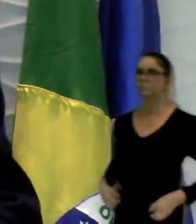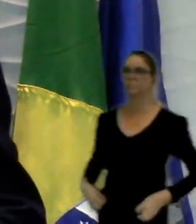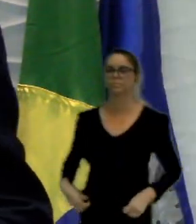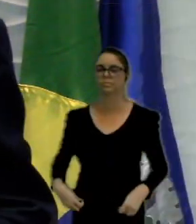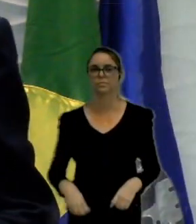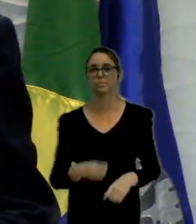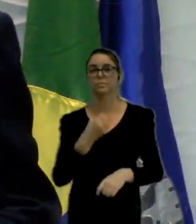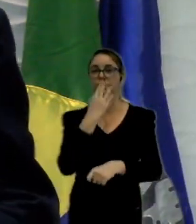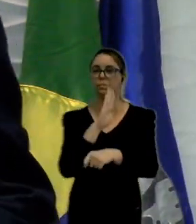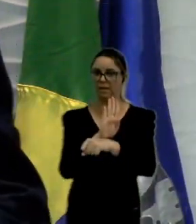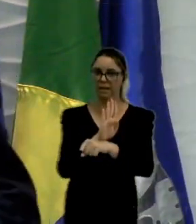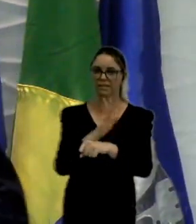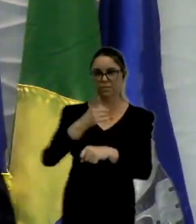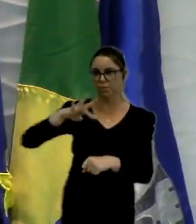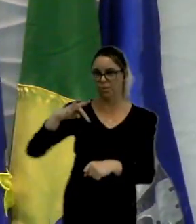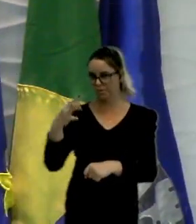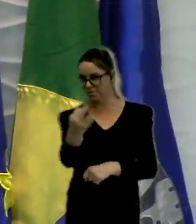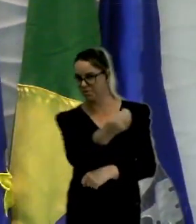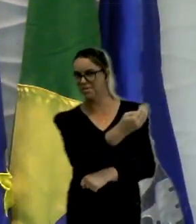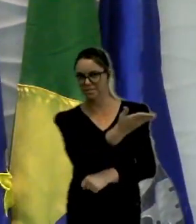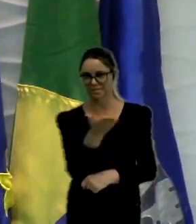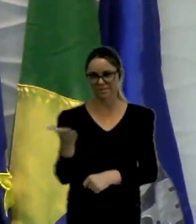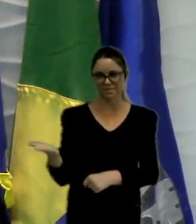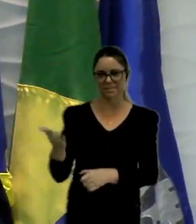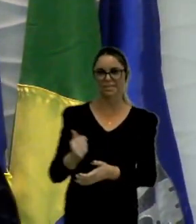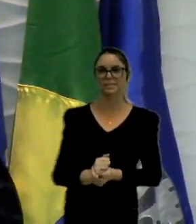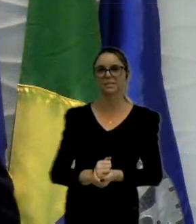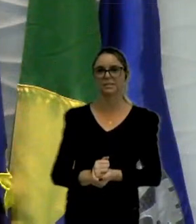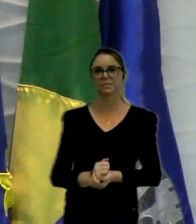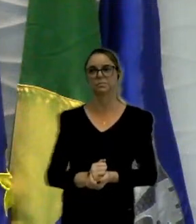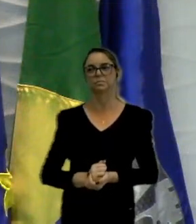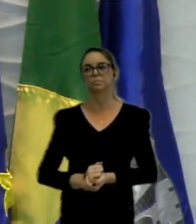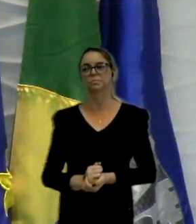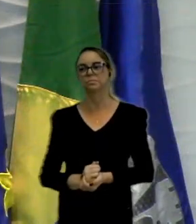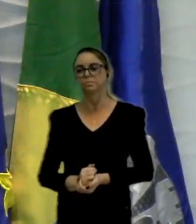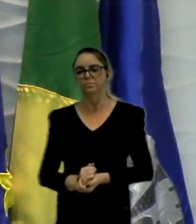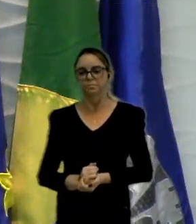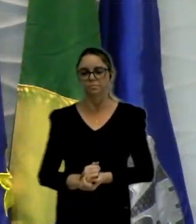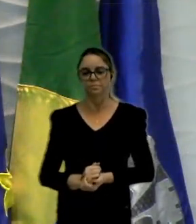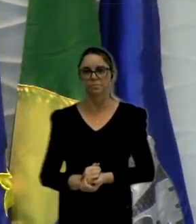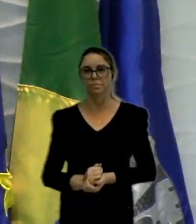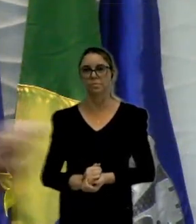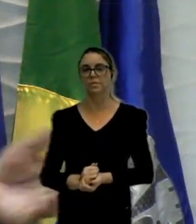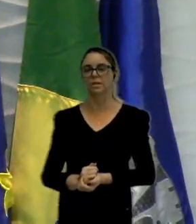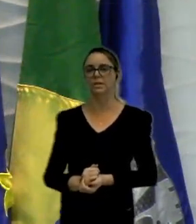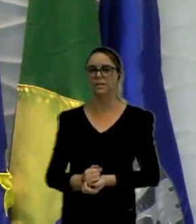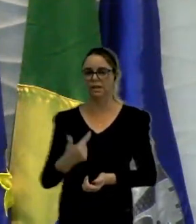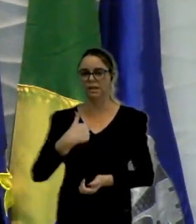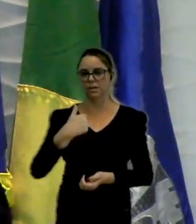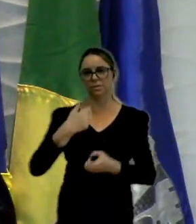Boa tarde a todos. Pensei que tivesse ligado ainda. Senhor